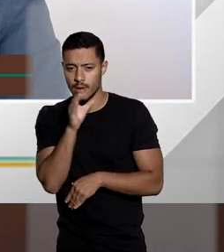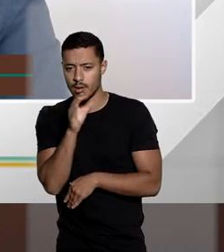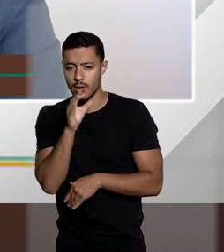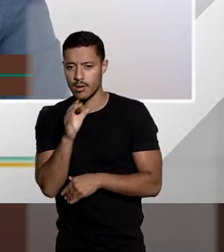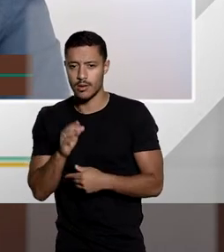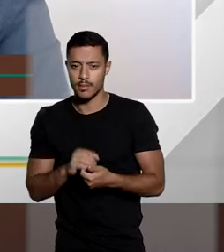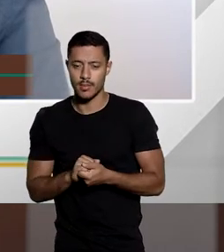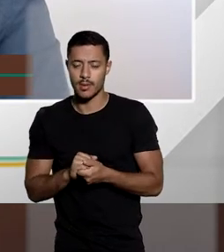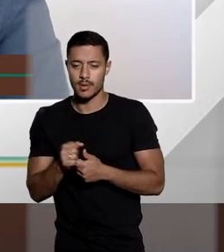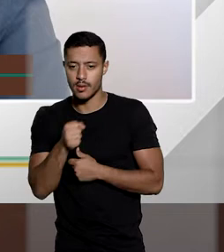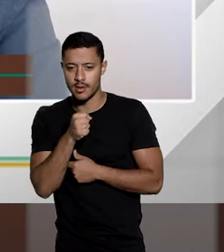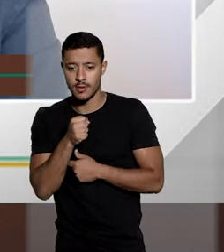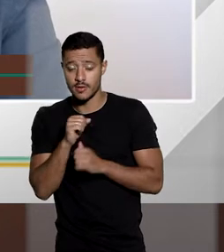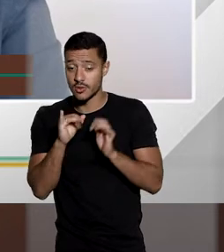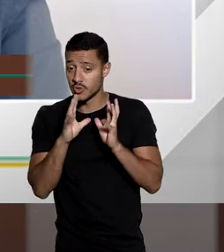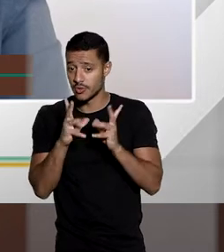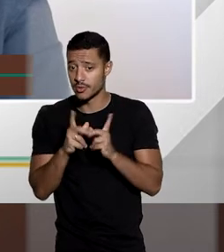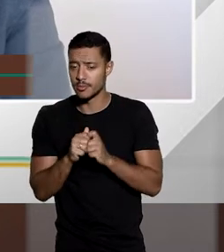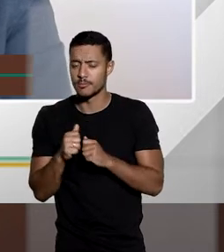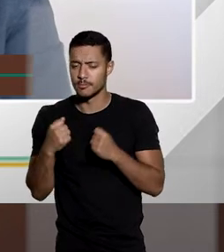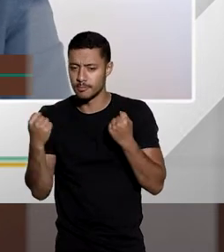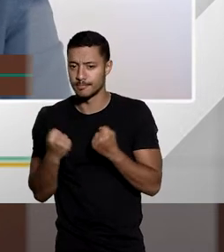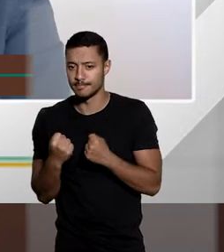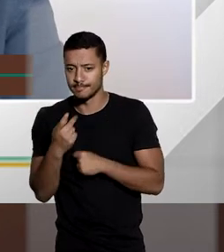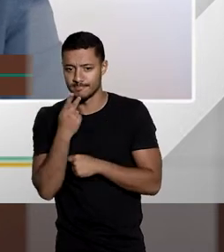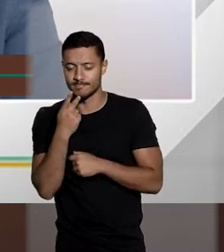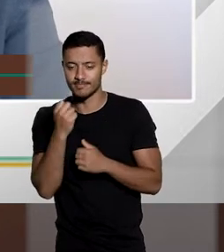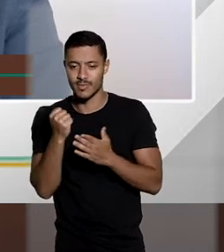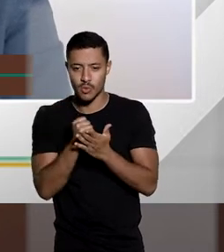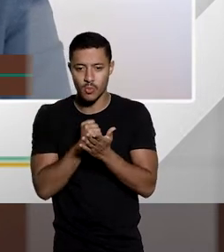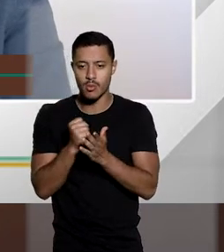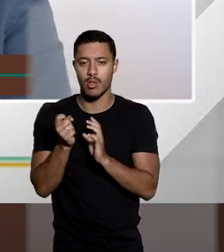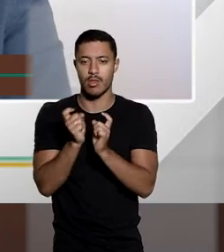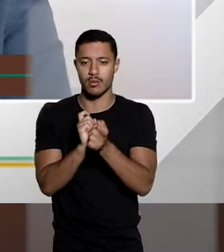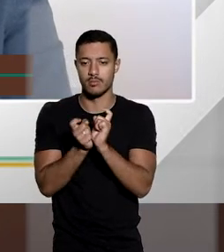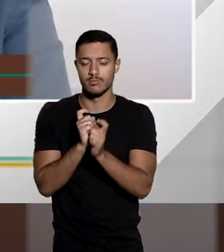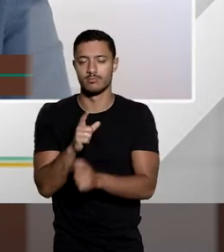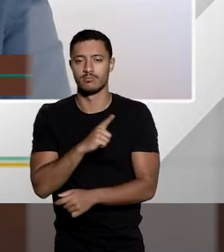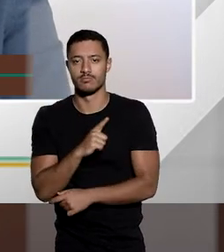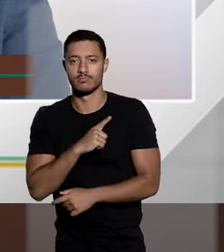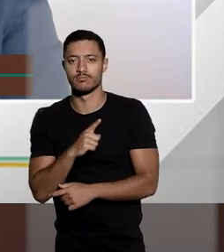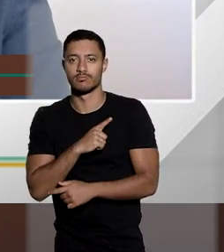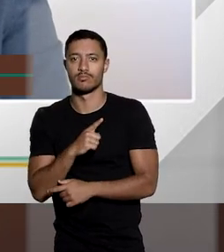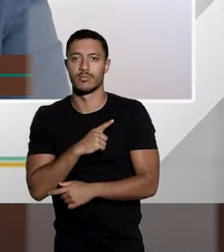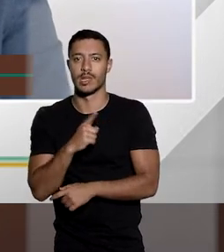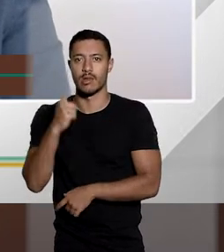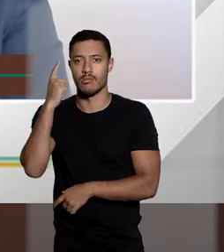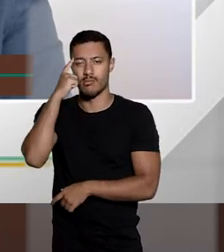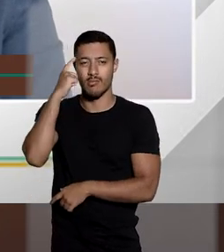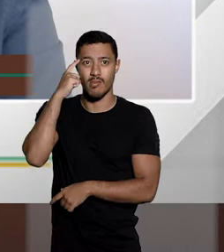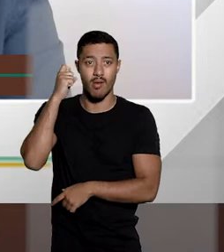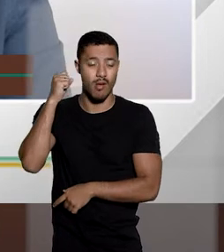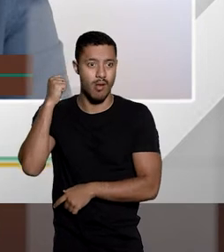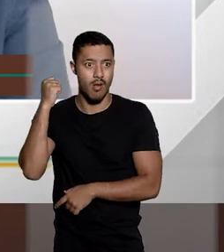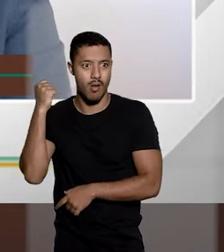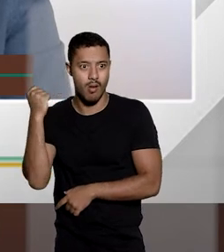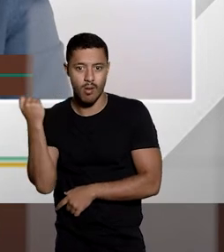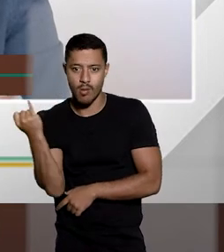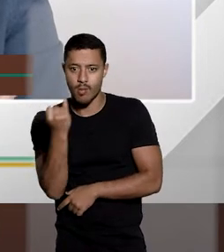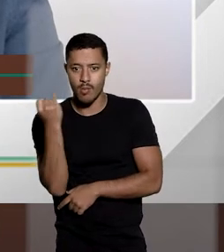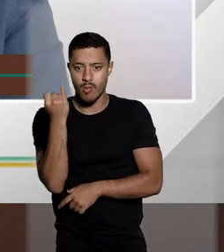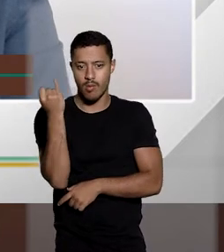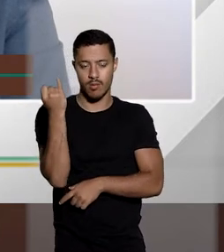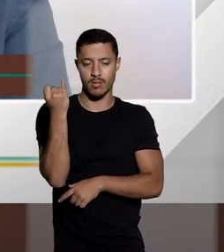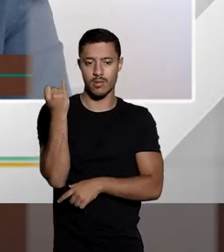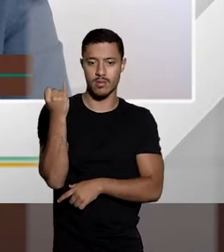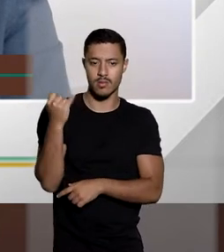diante das entrevistas todas, a gente pode dizer que o contrato administrativo ele tem cláusulas exorbitantes, aquelas que